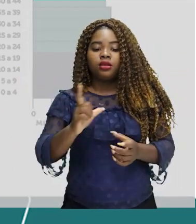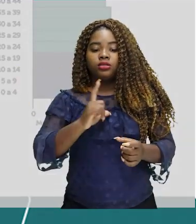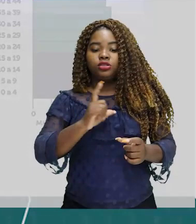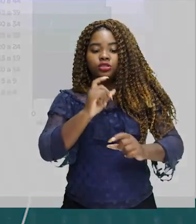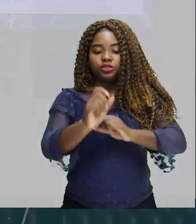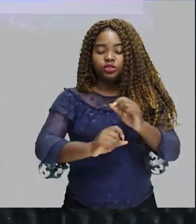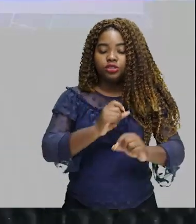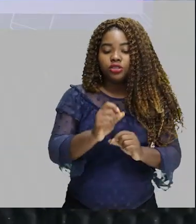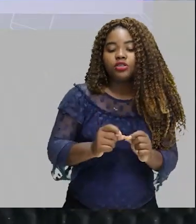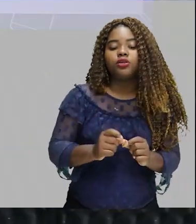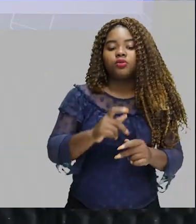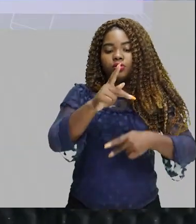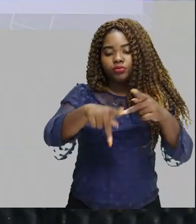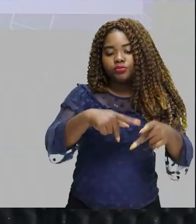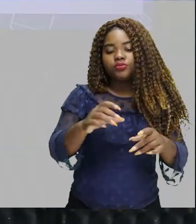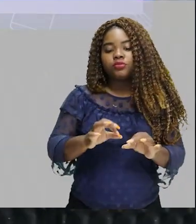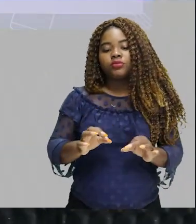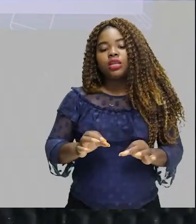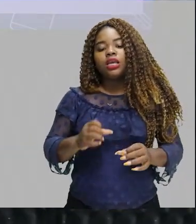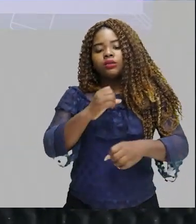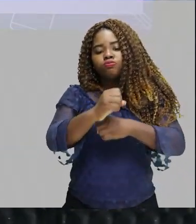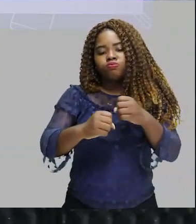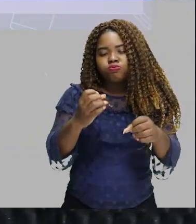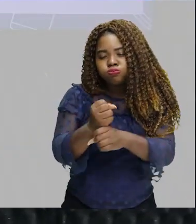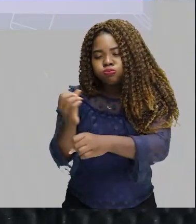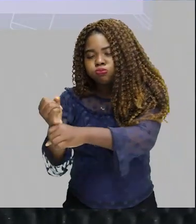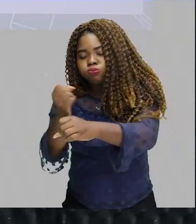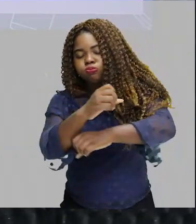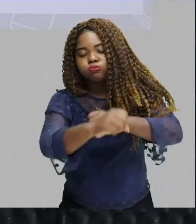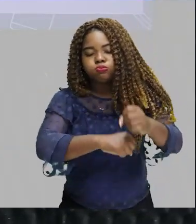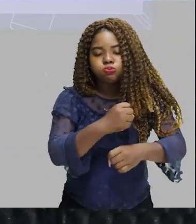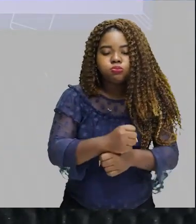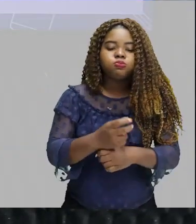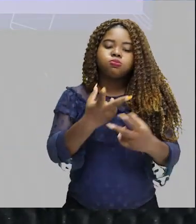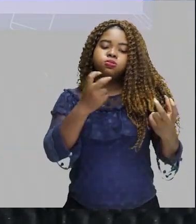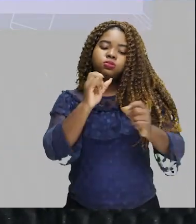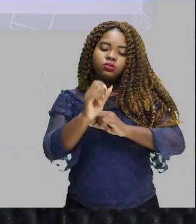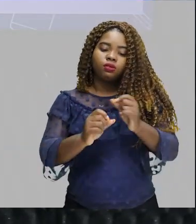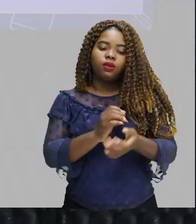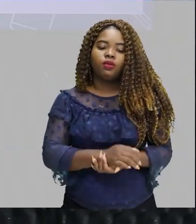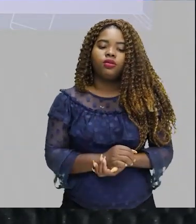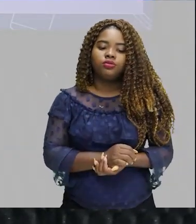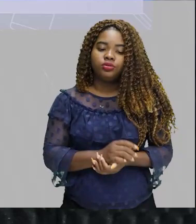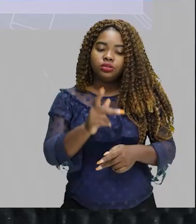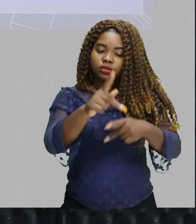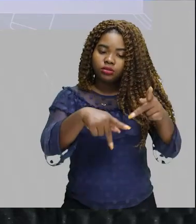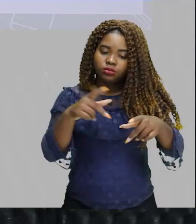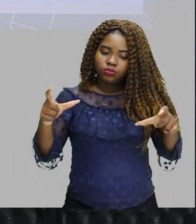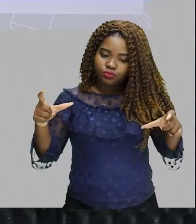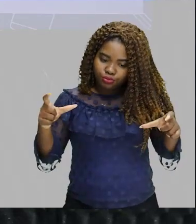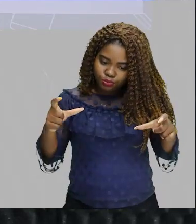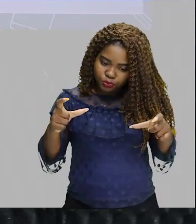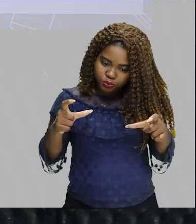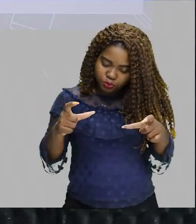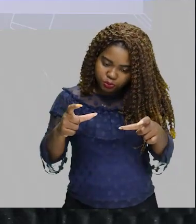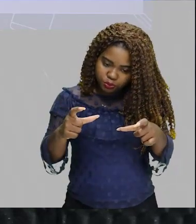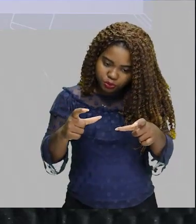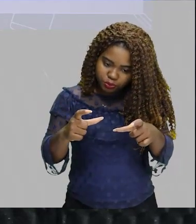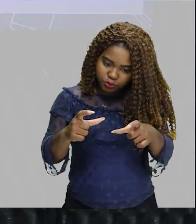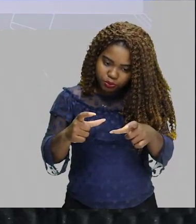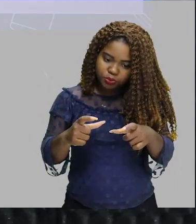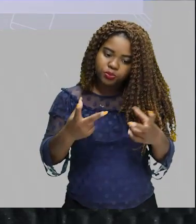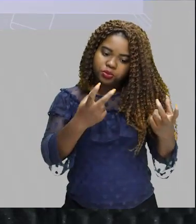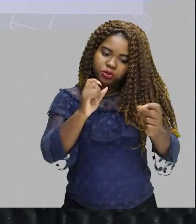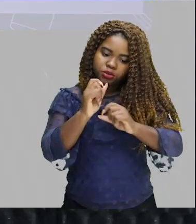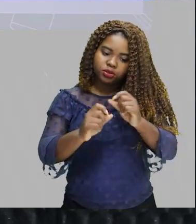contingentes populacionais. Com o passar dos anos, nós vamos perceber o quê? Que a população vai diminuindo. E aí nós vamos perceber aqui,